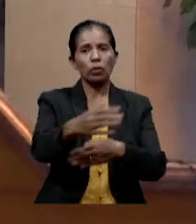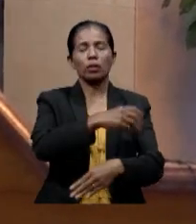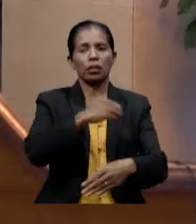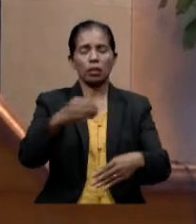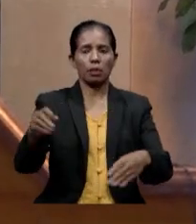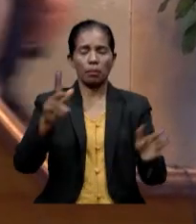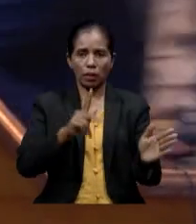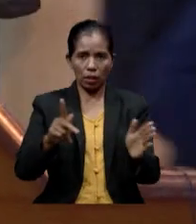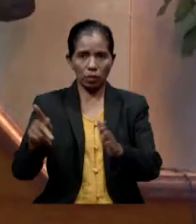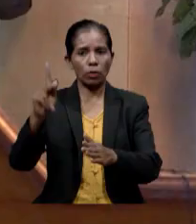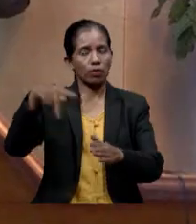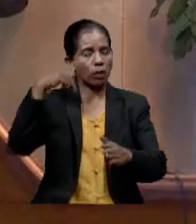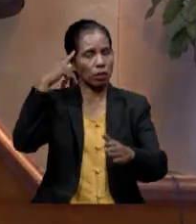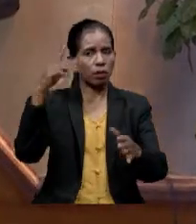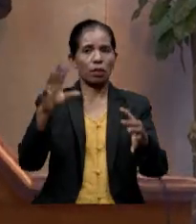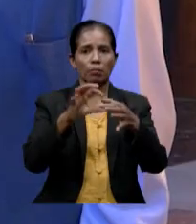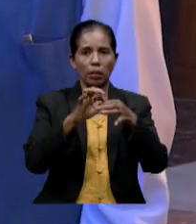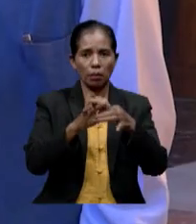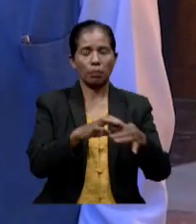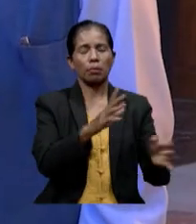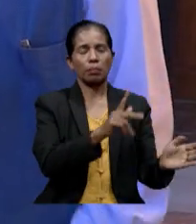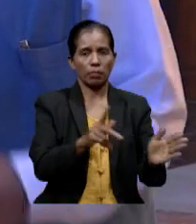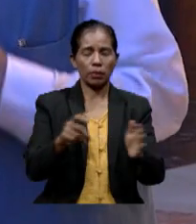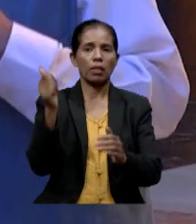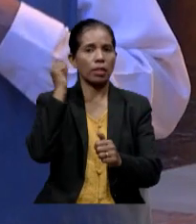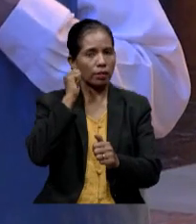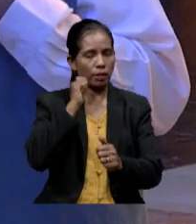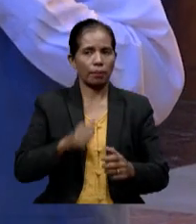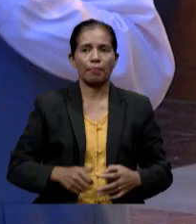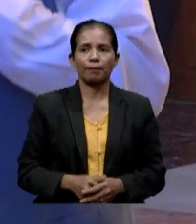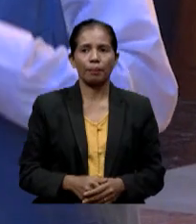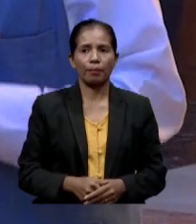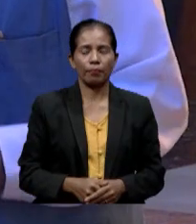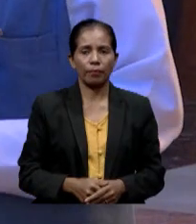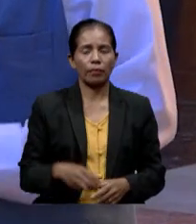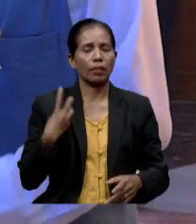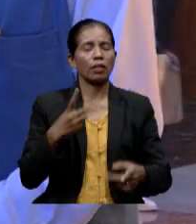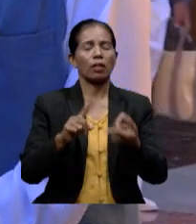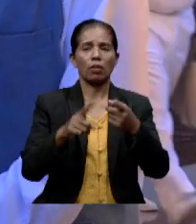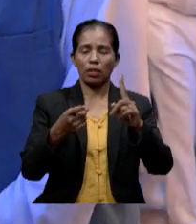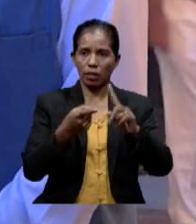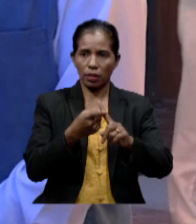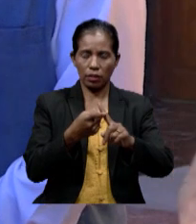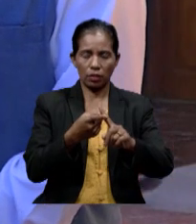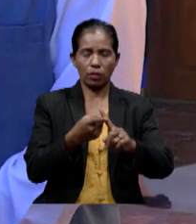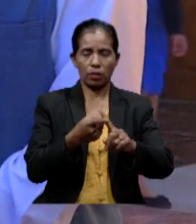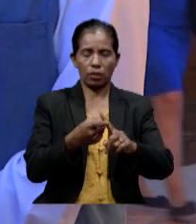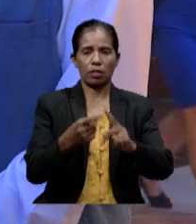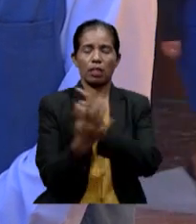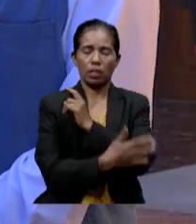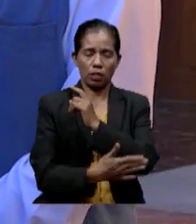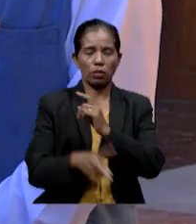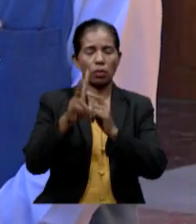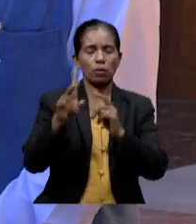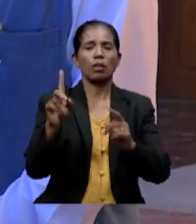Timor-Leste né, ato sai membro pleno ASEAN. E que tem sido um amigo muito próximo sempre de